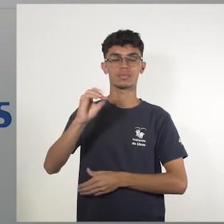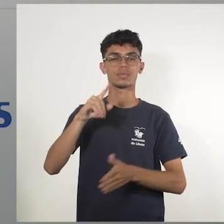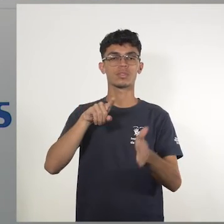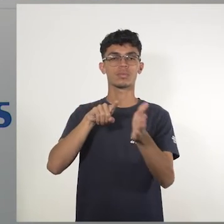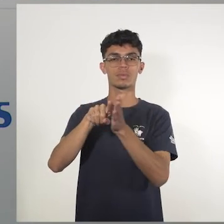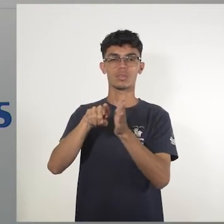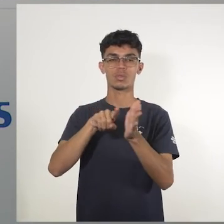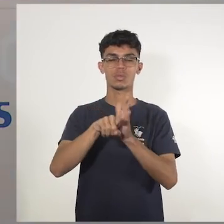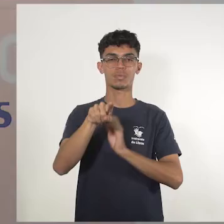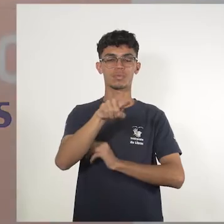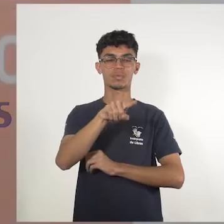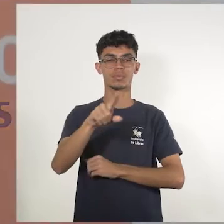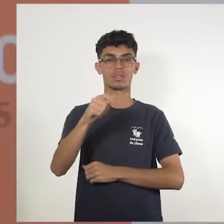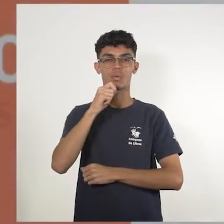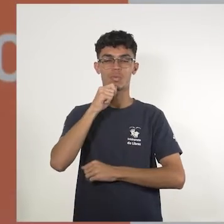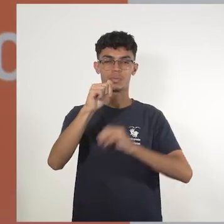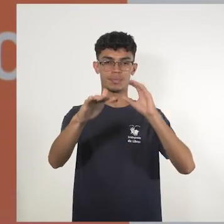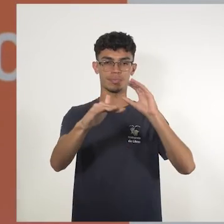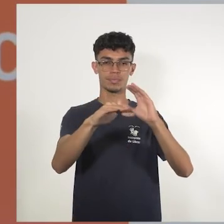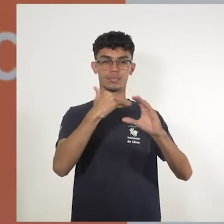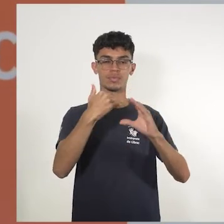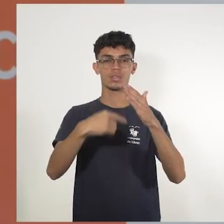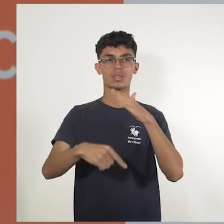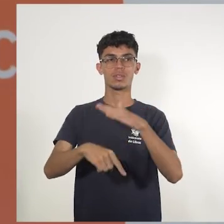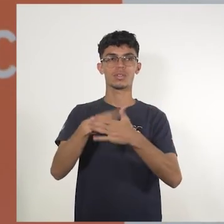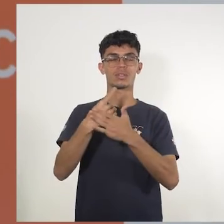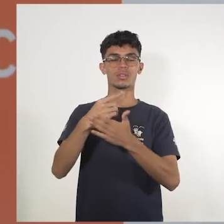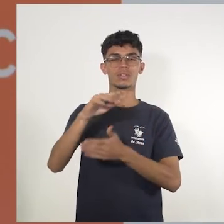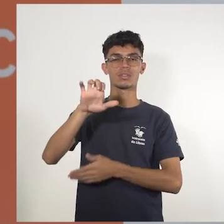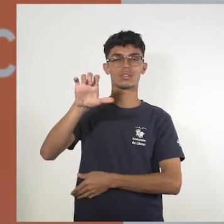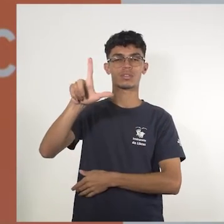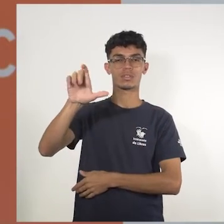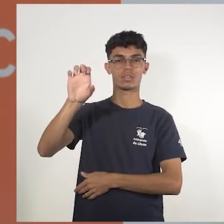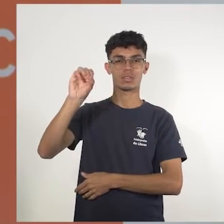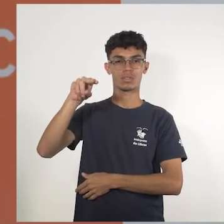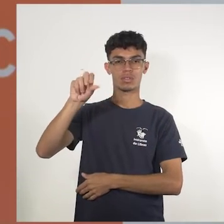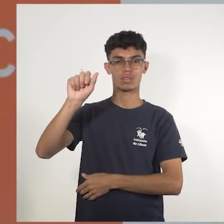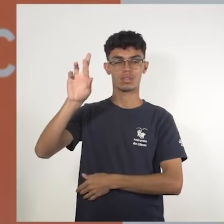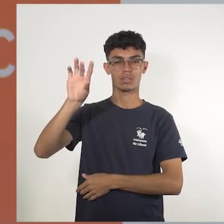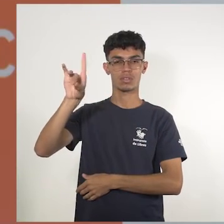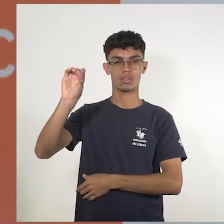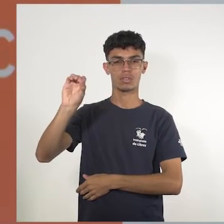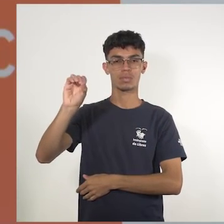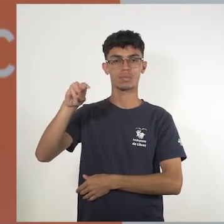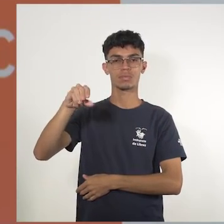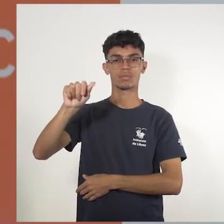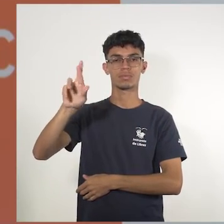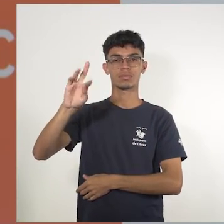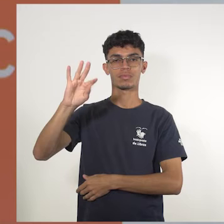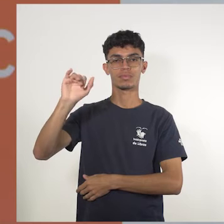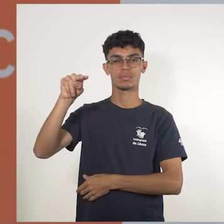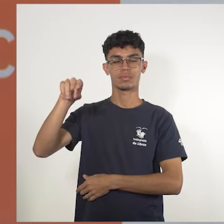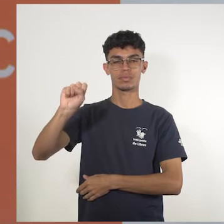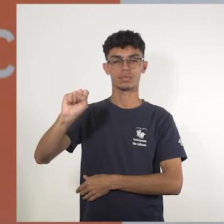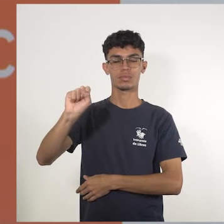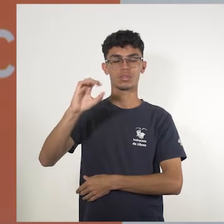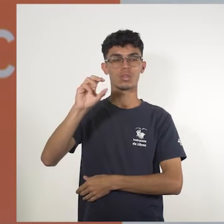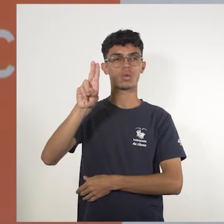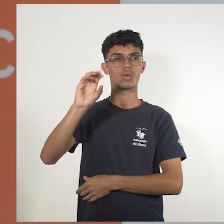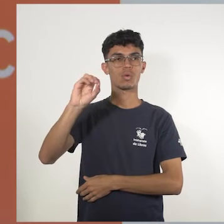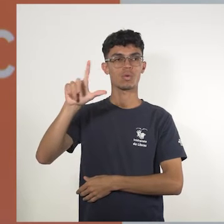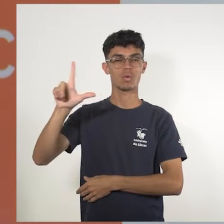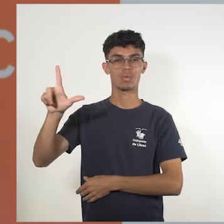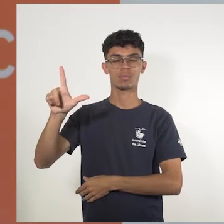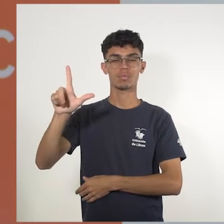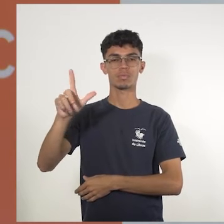perguntas enviadas pelos jornalistas. O primeiro é Leonardo Martins, do UOL. O Centro de Contingência ao